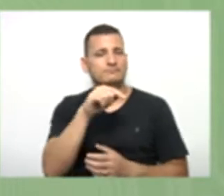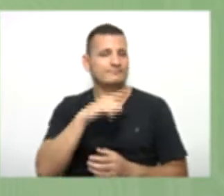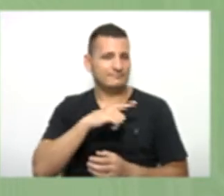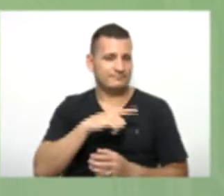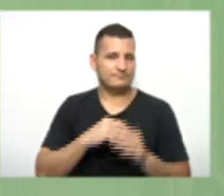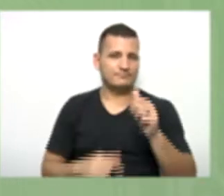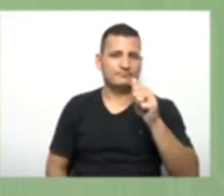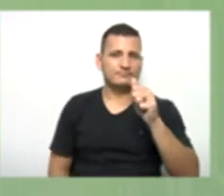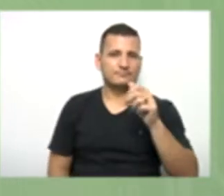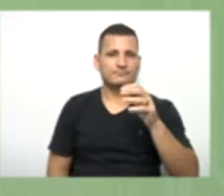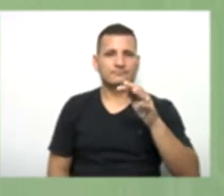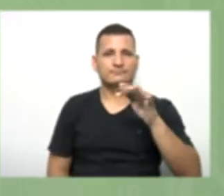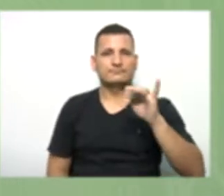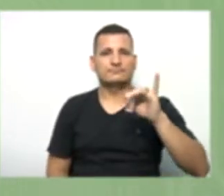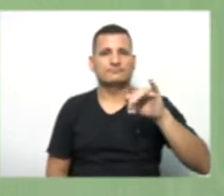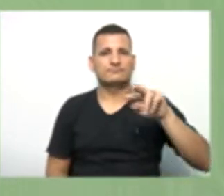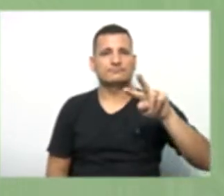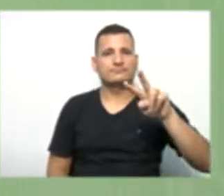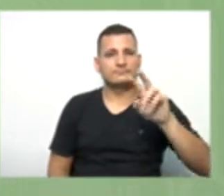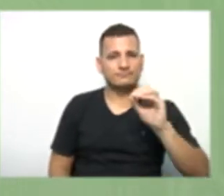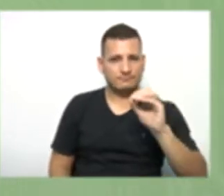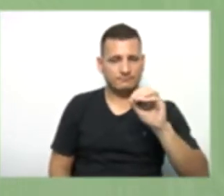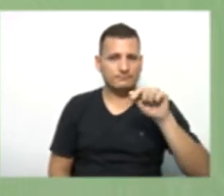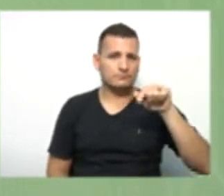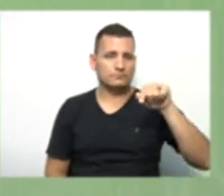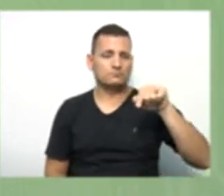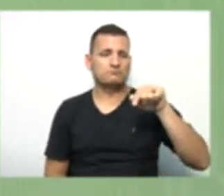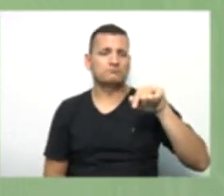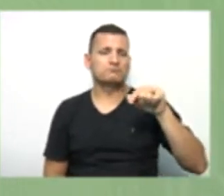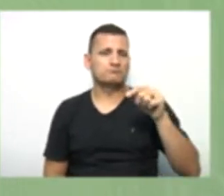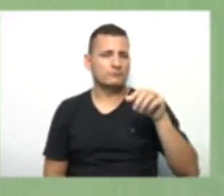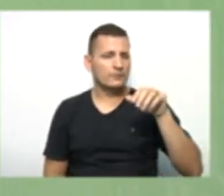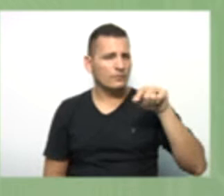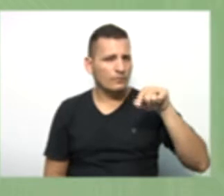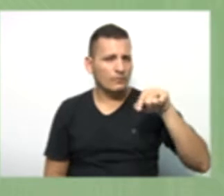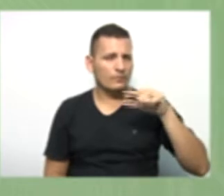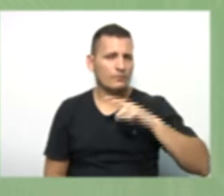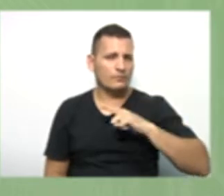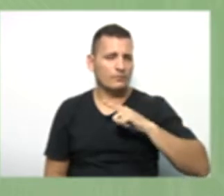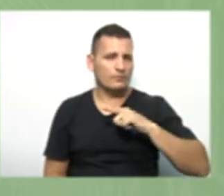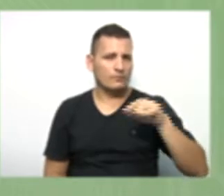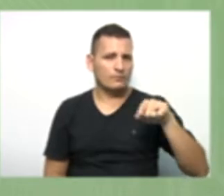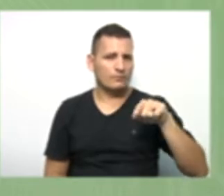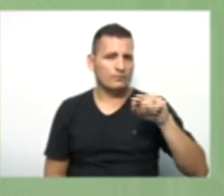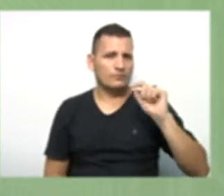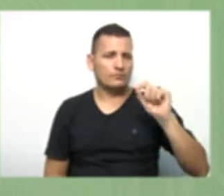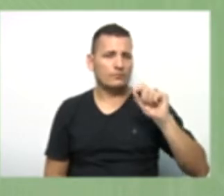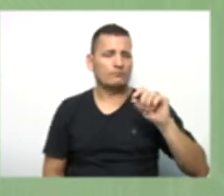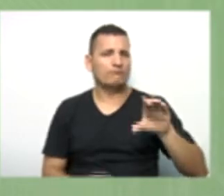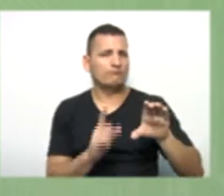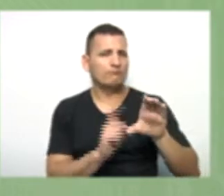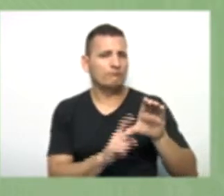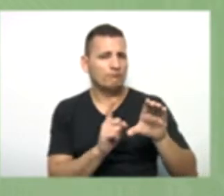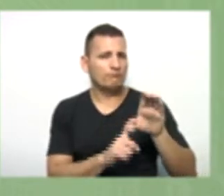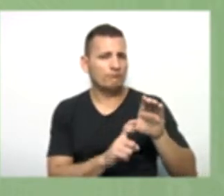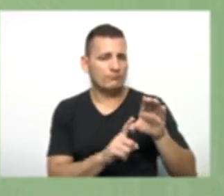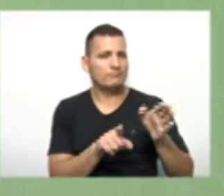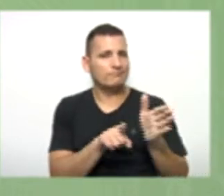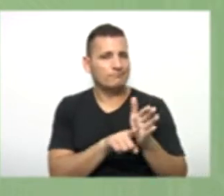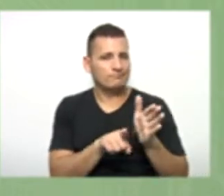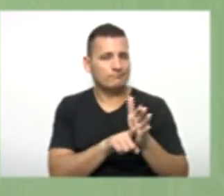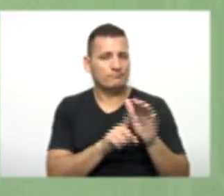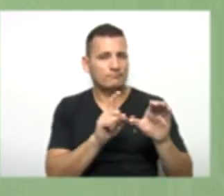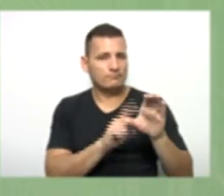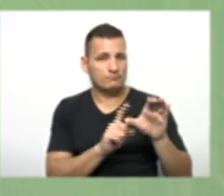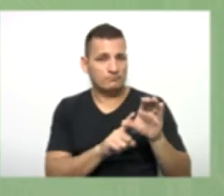ativo. As contas do ativo, elas têm natureza devedora. Então,